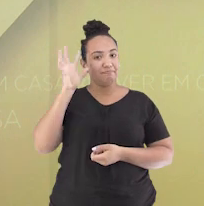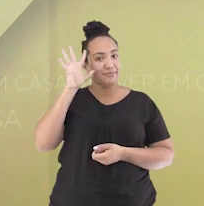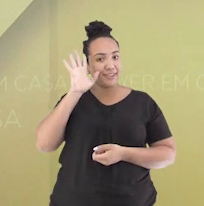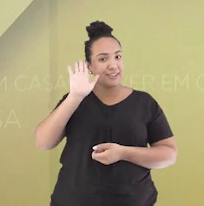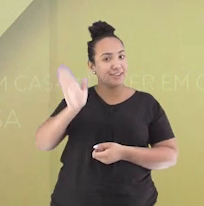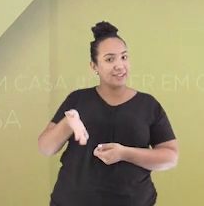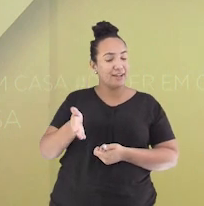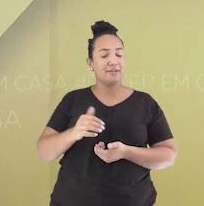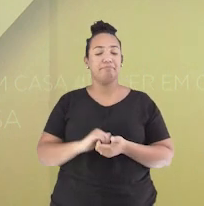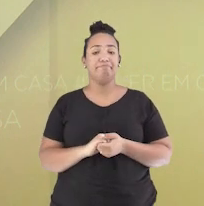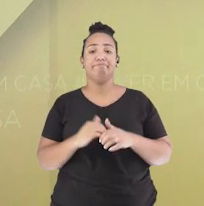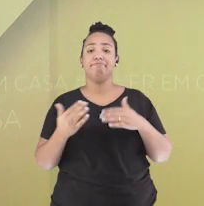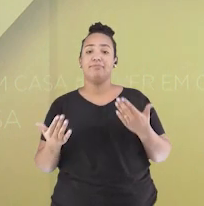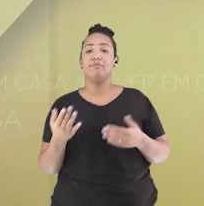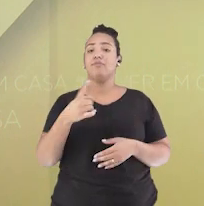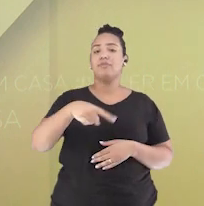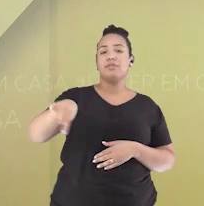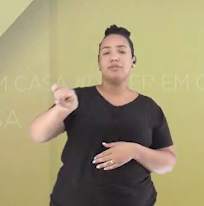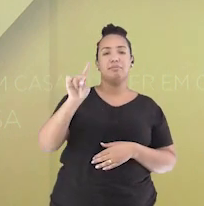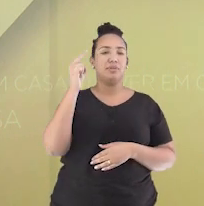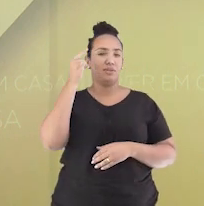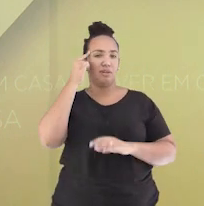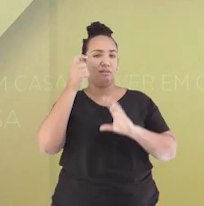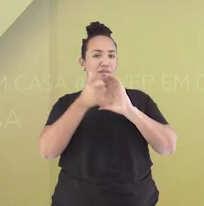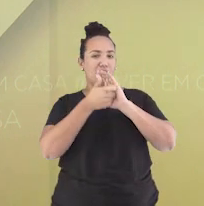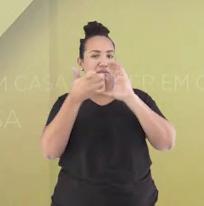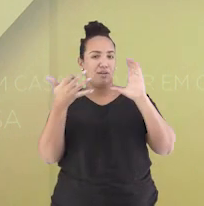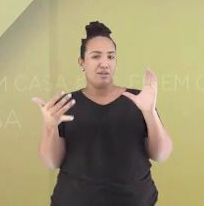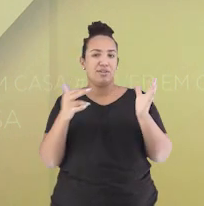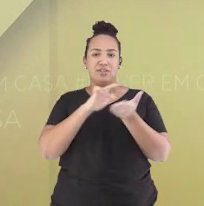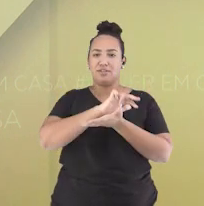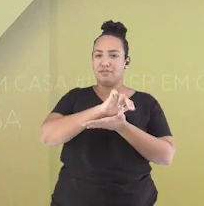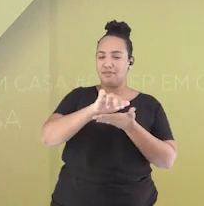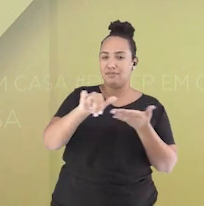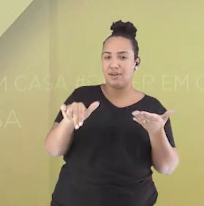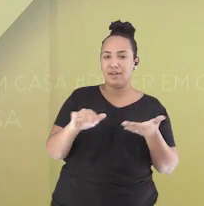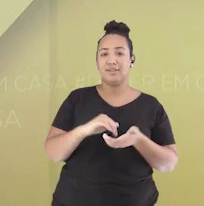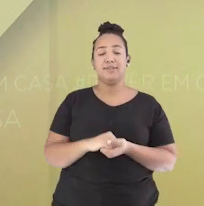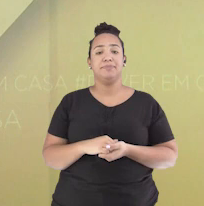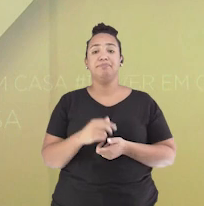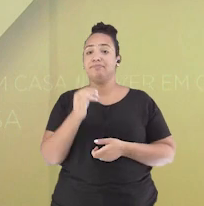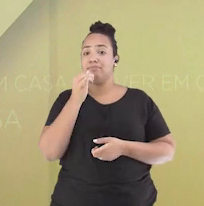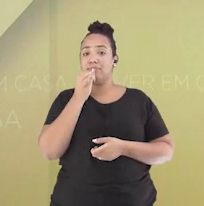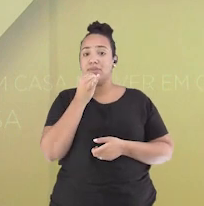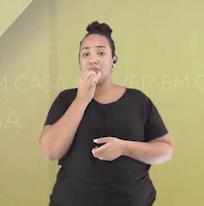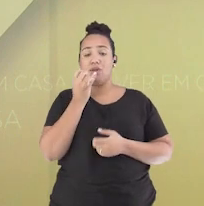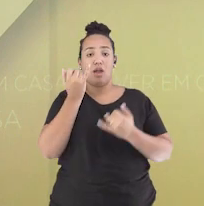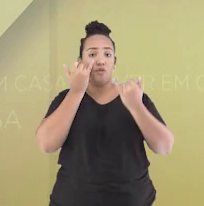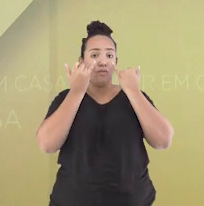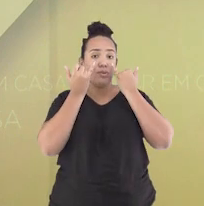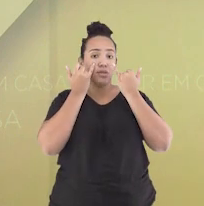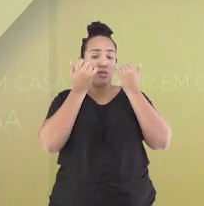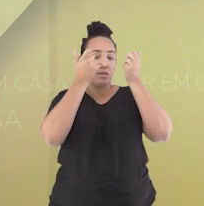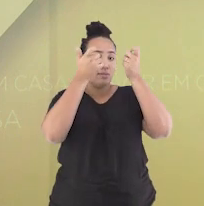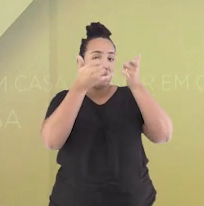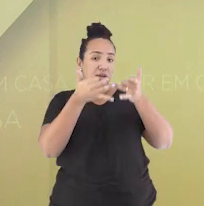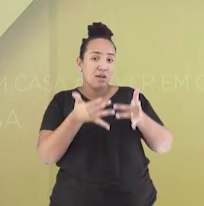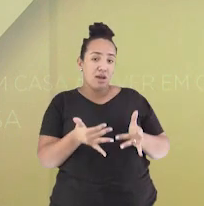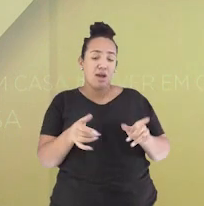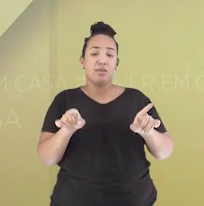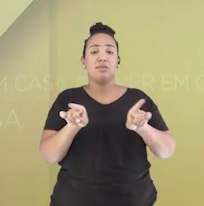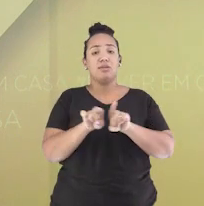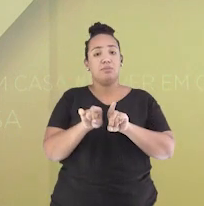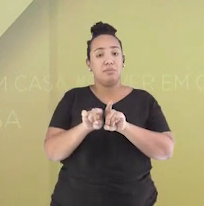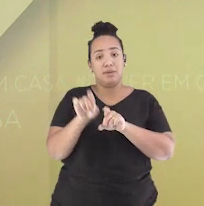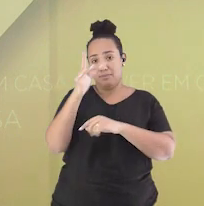Pensaram aí? Vocês devem ter pensado em muitas características, não é mesmo? Desde as notícias que detalham o acontecimento, as